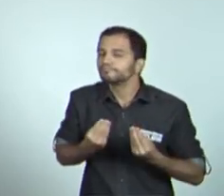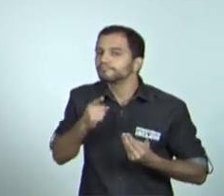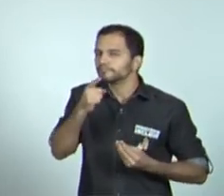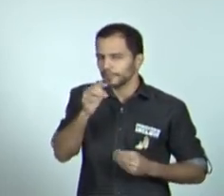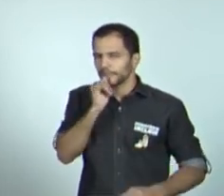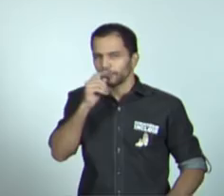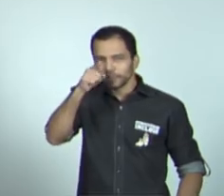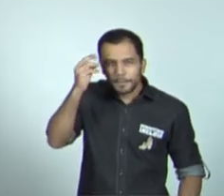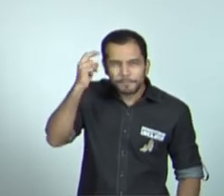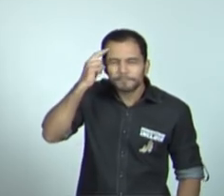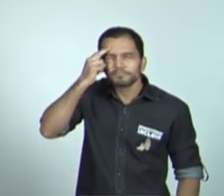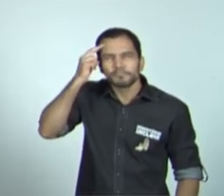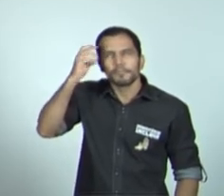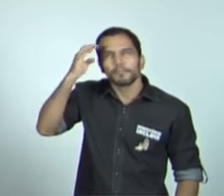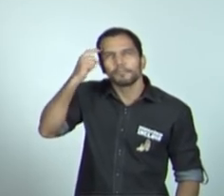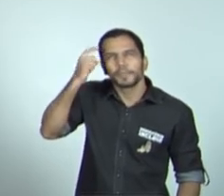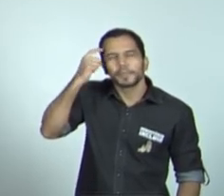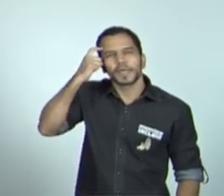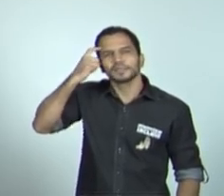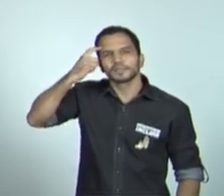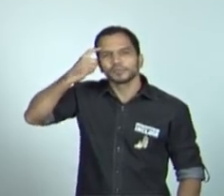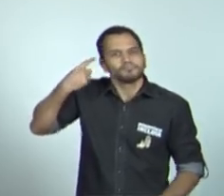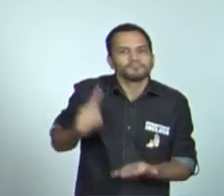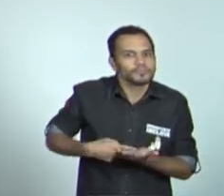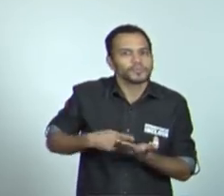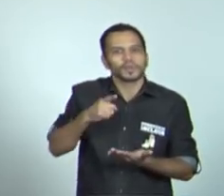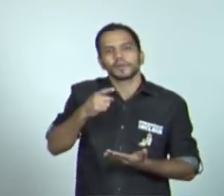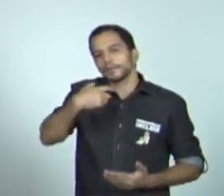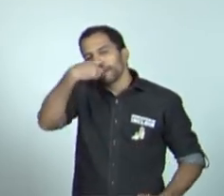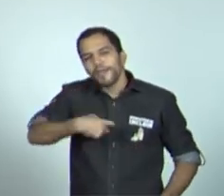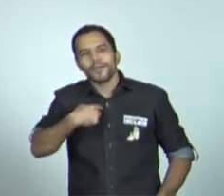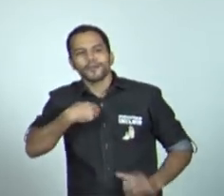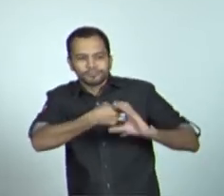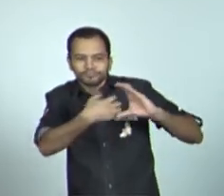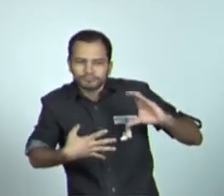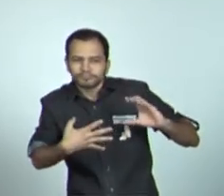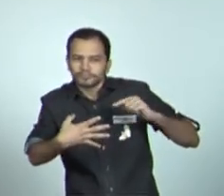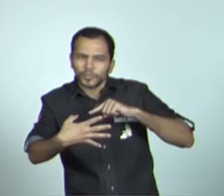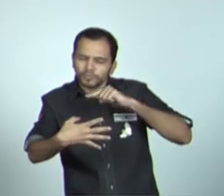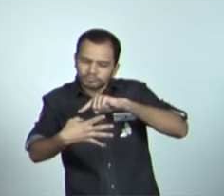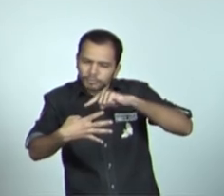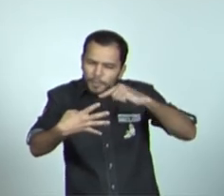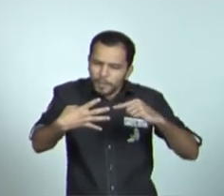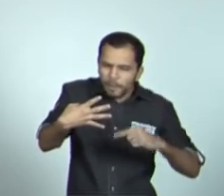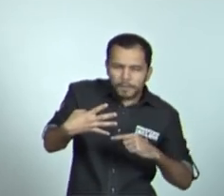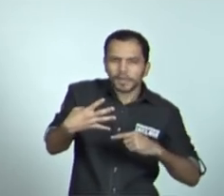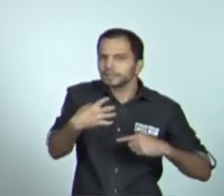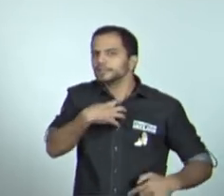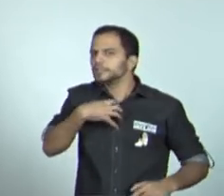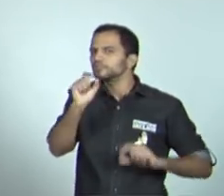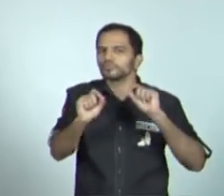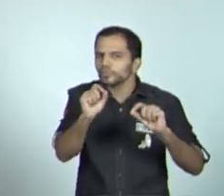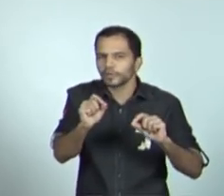pensamentos fixos em você pensamento tratados em você que vão produzir sentimentos em você